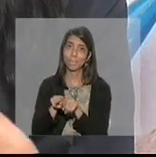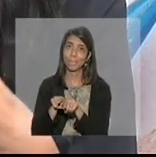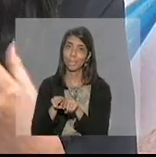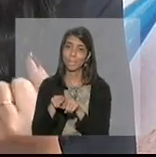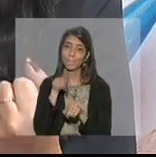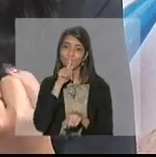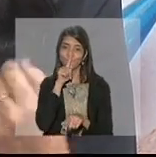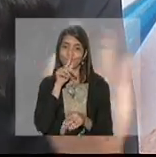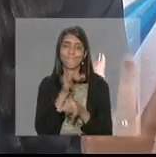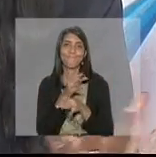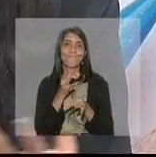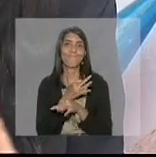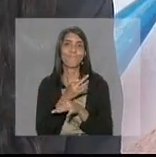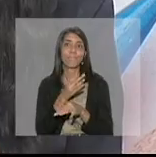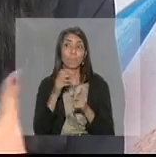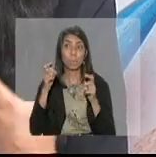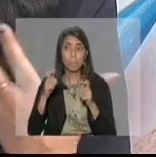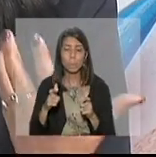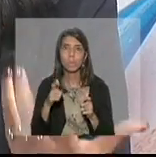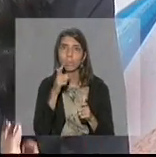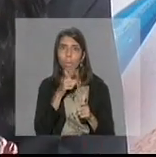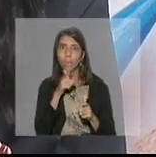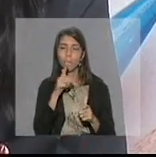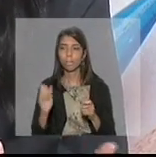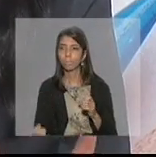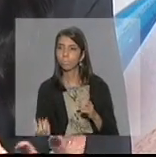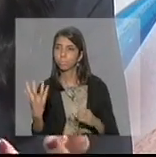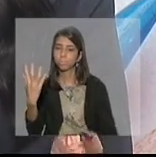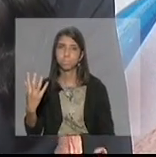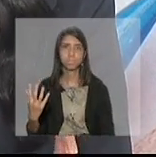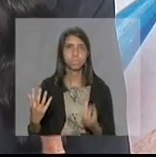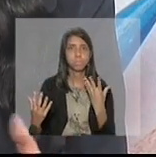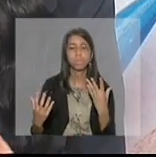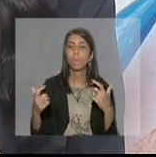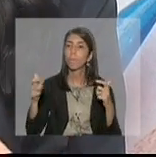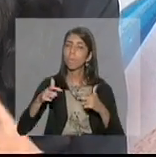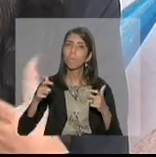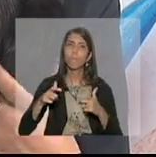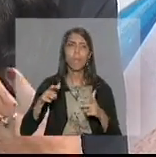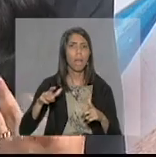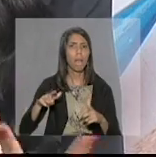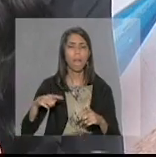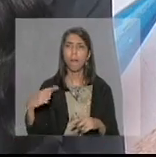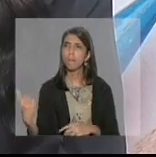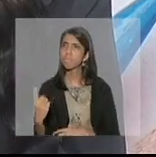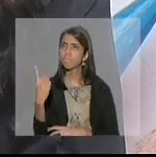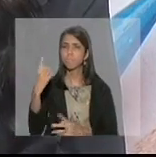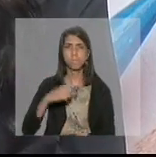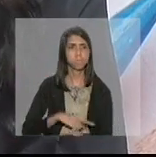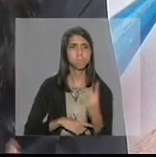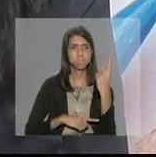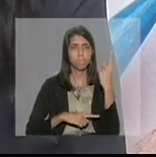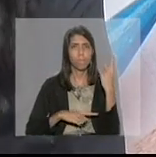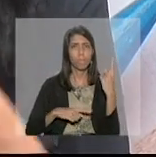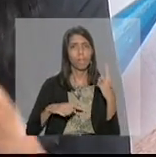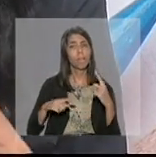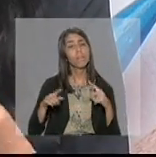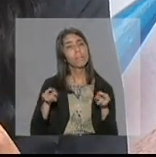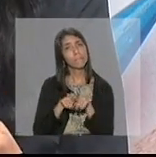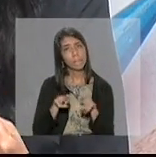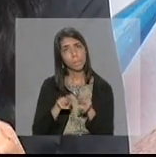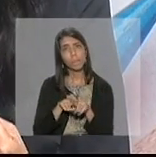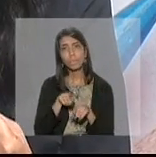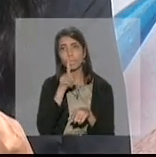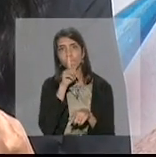ela está reprimida. Então, aquele lugar que fertiliza, né? Aquele lugar que faz crescer, ele também